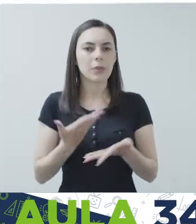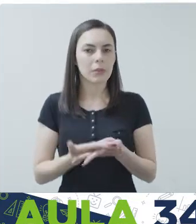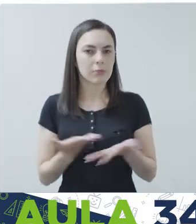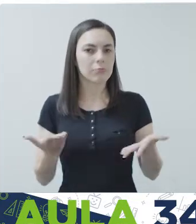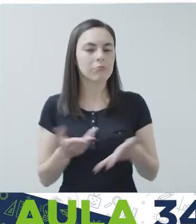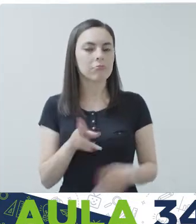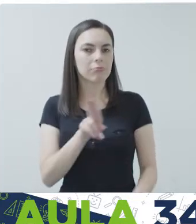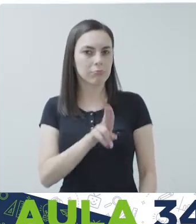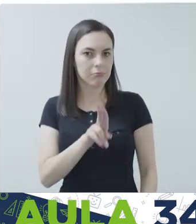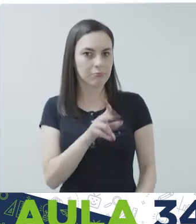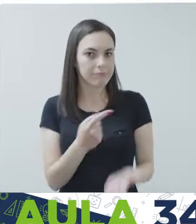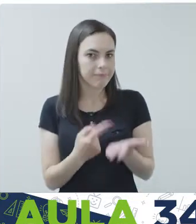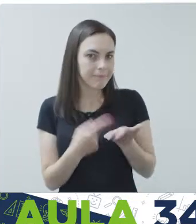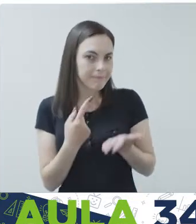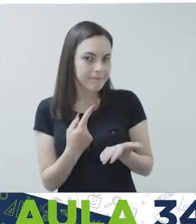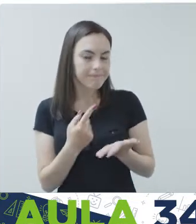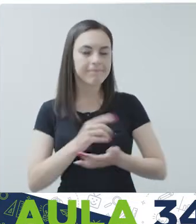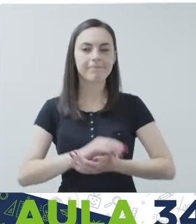aula hoje, combinado?